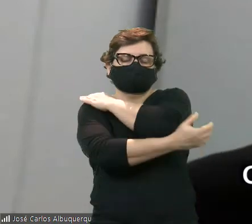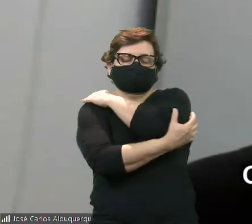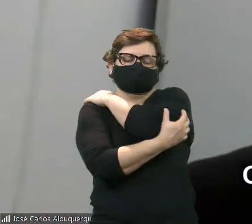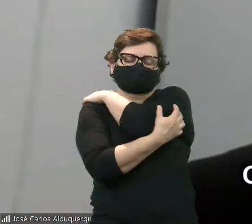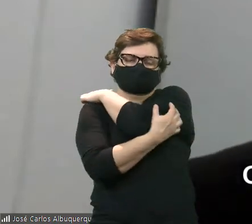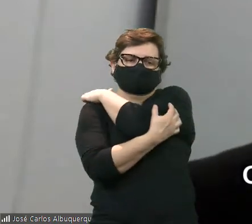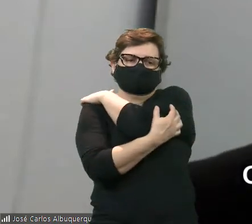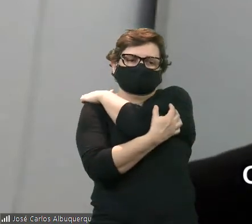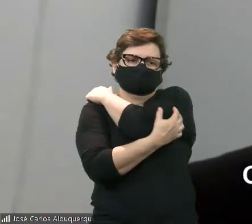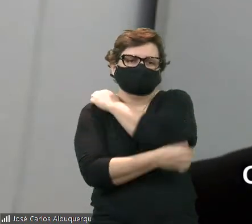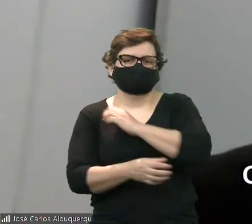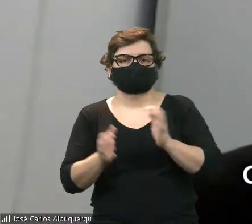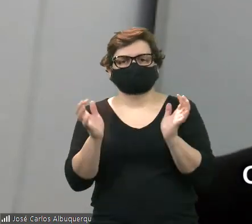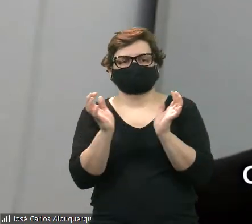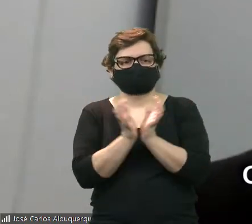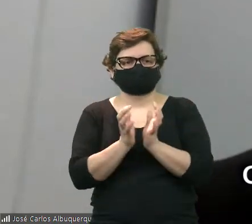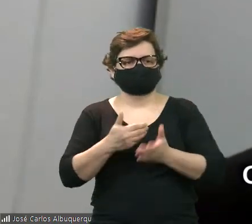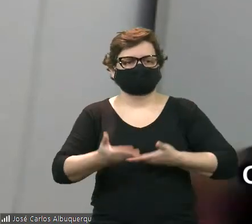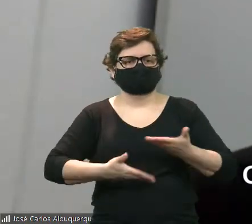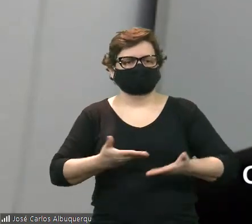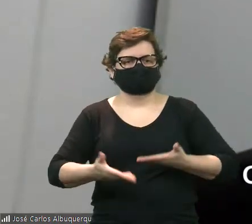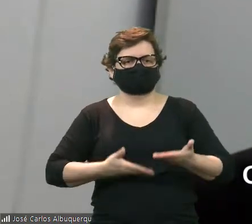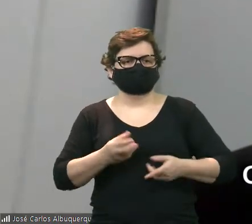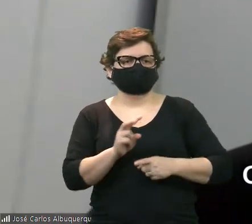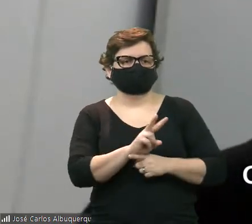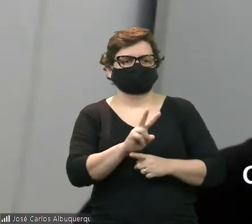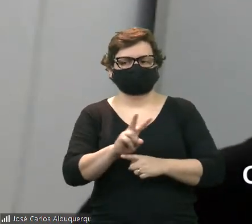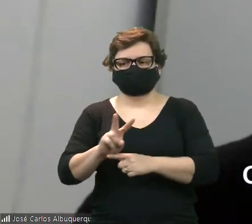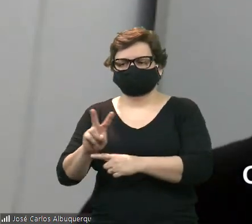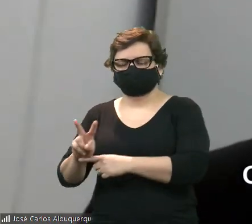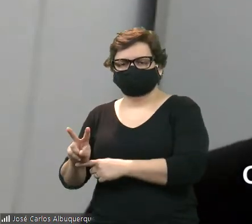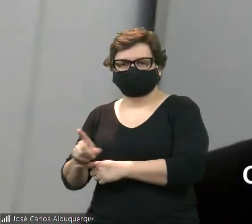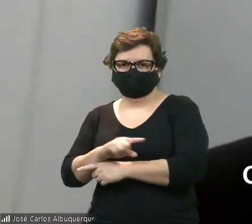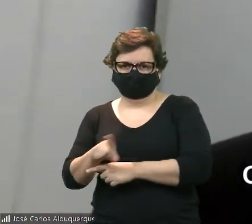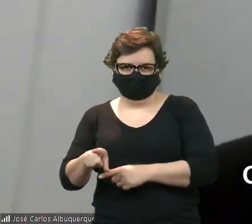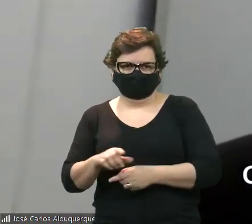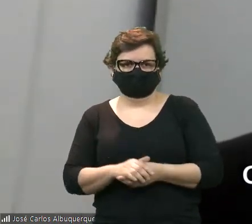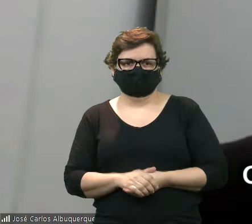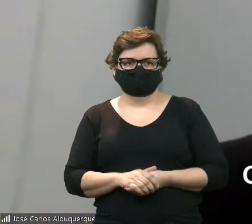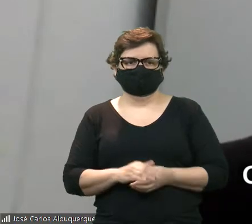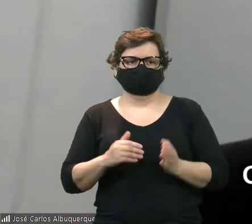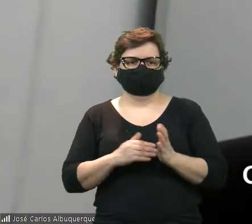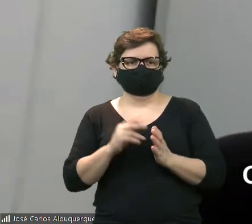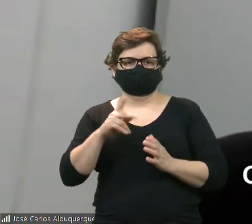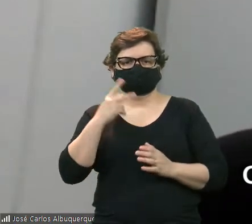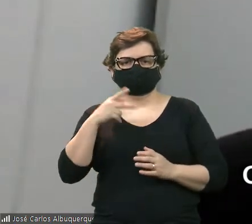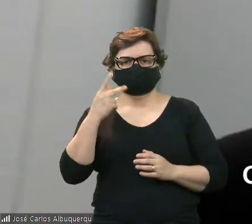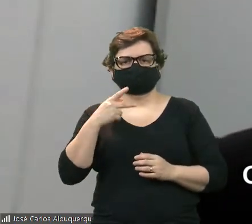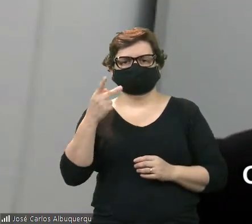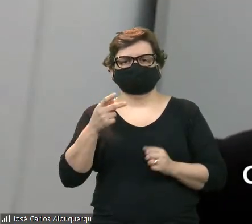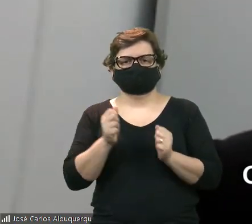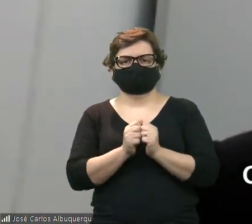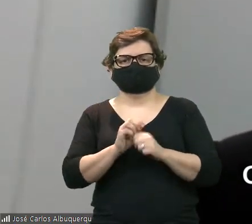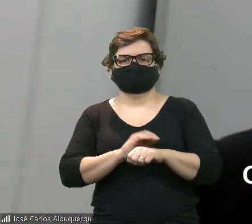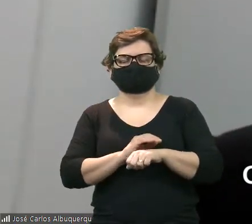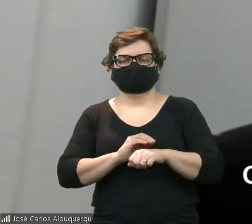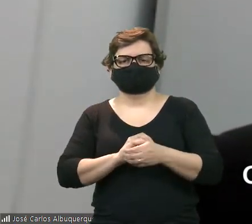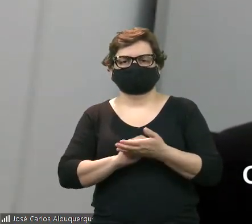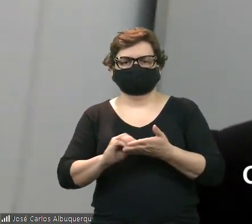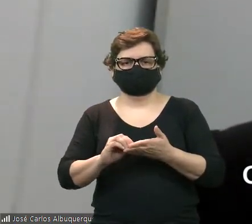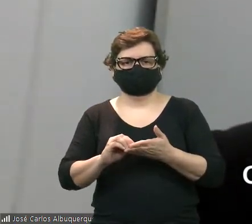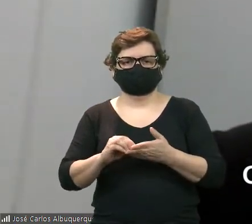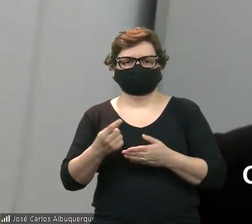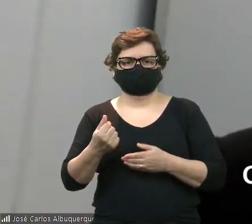grupo de servidores cuidando disso aí. Até falei há pouco com o secretário da Fazenda